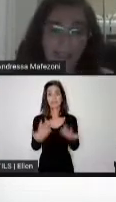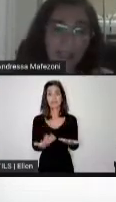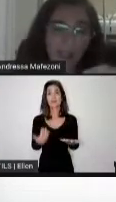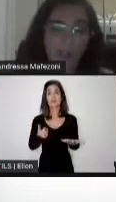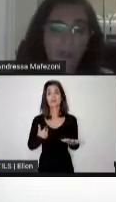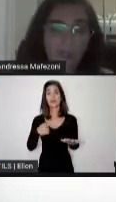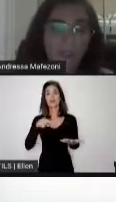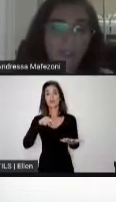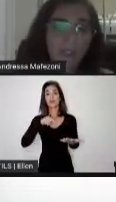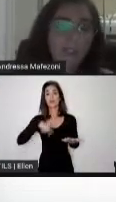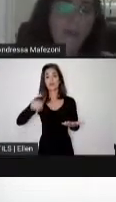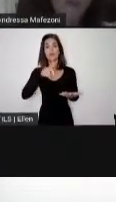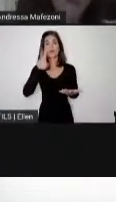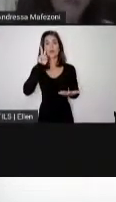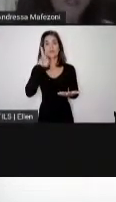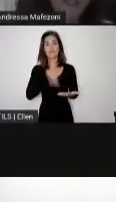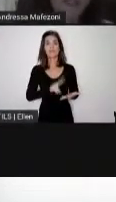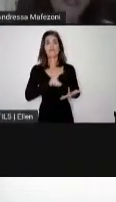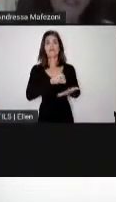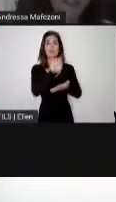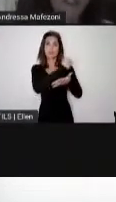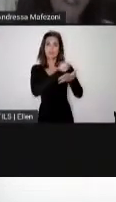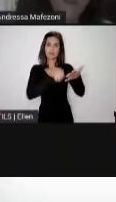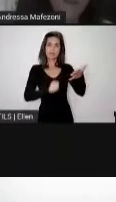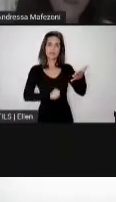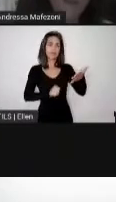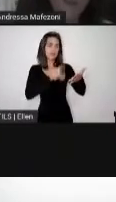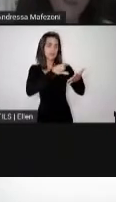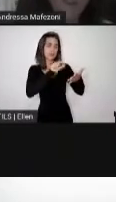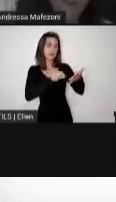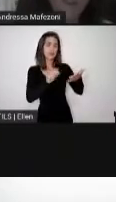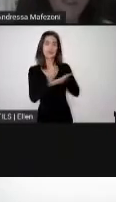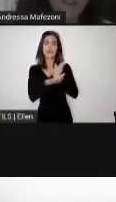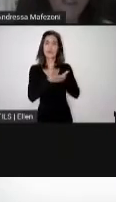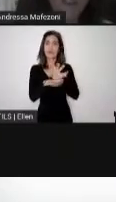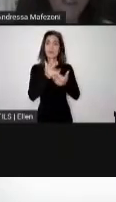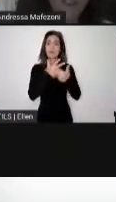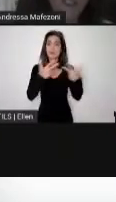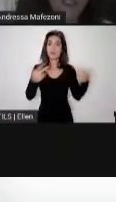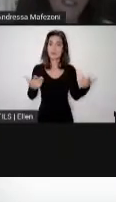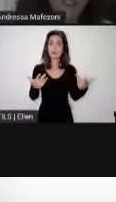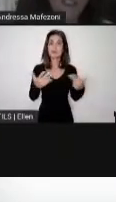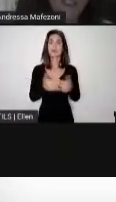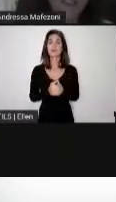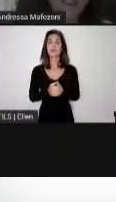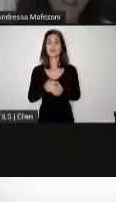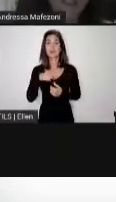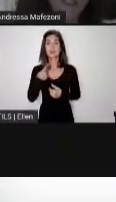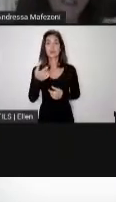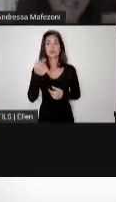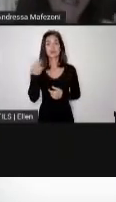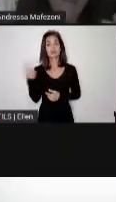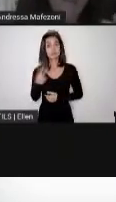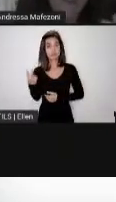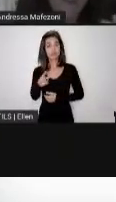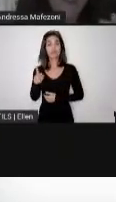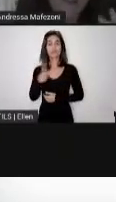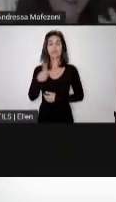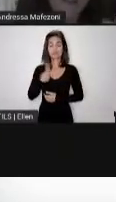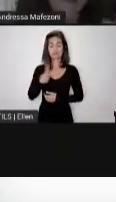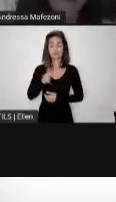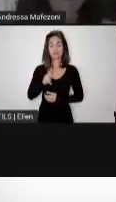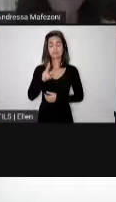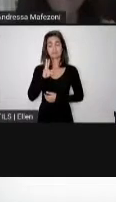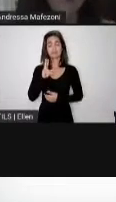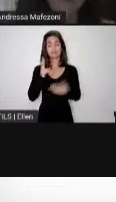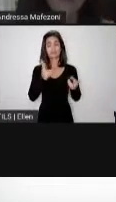dessas razões, porque a gente viu o seguinte, que ele